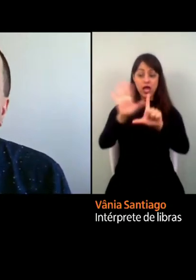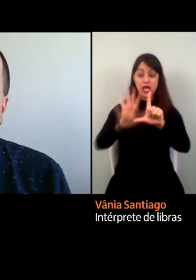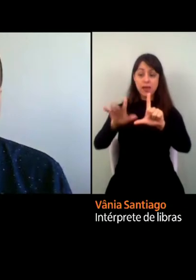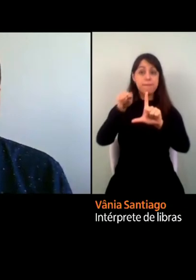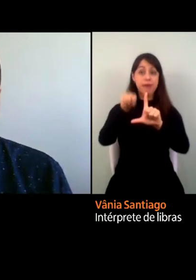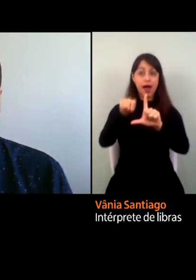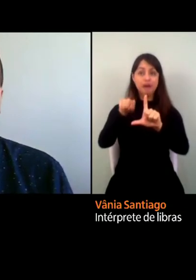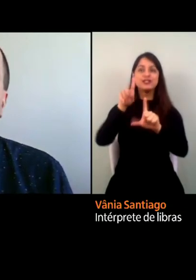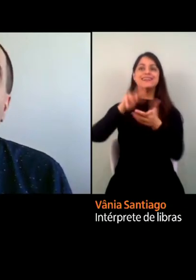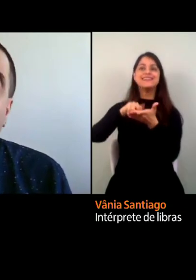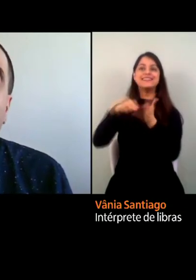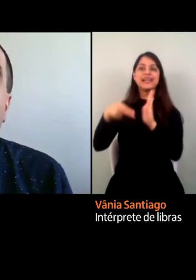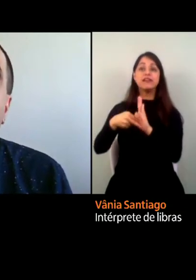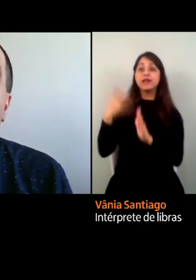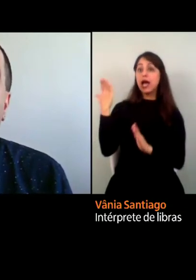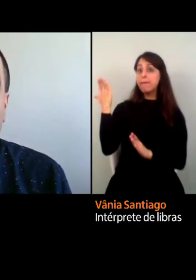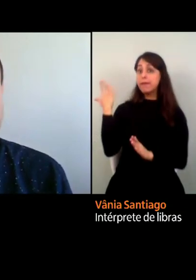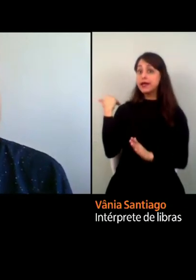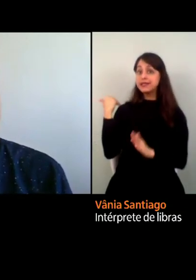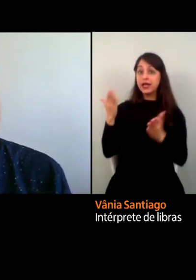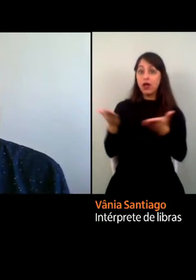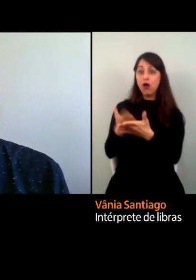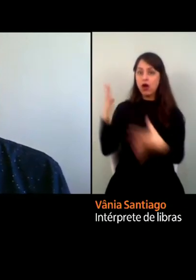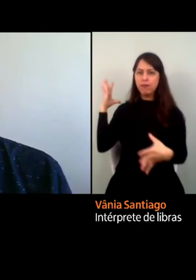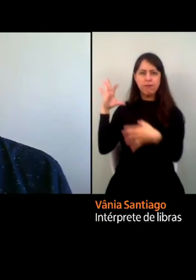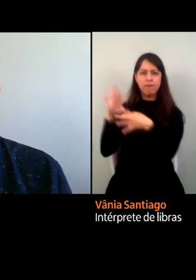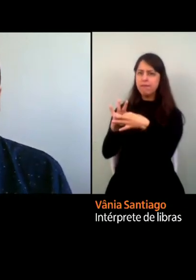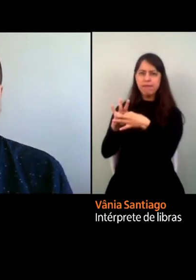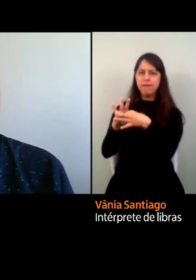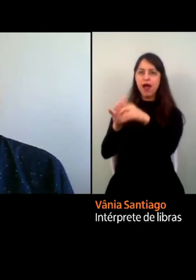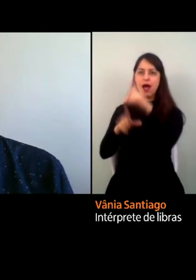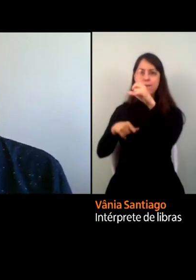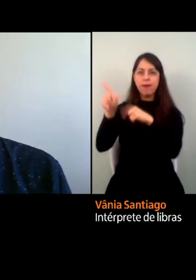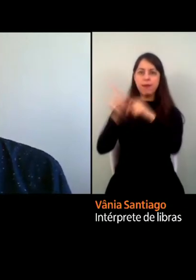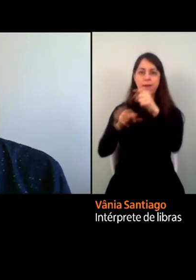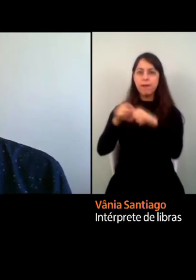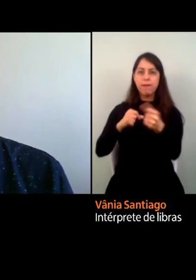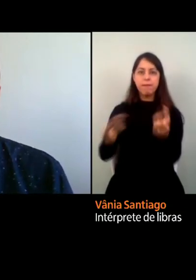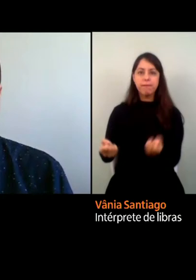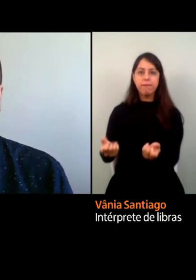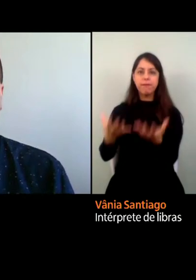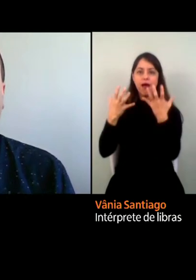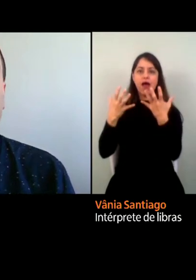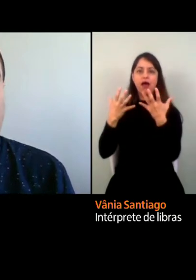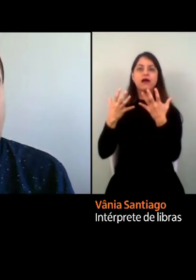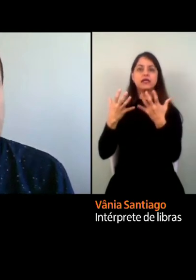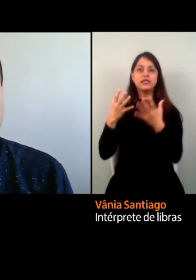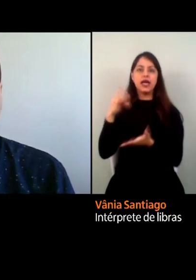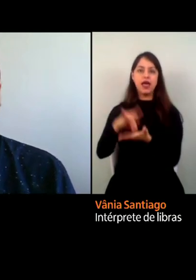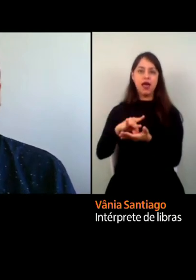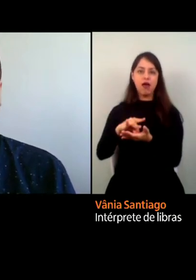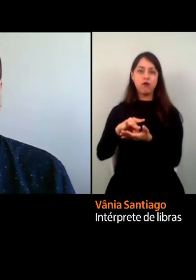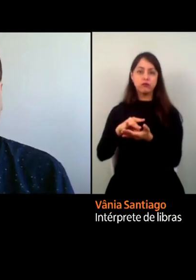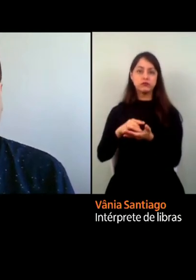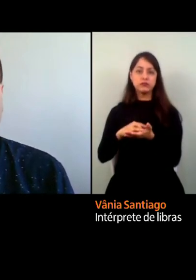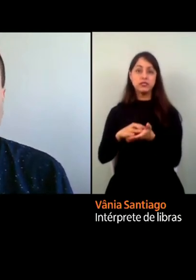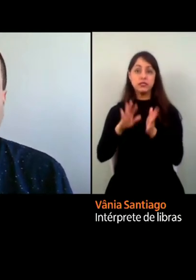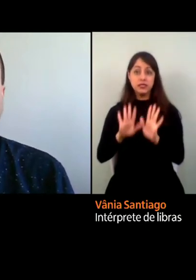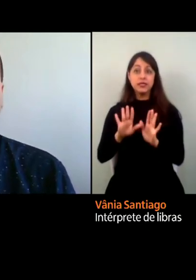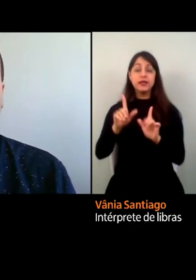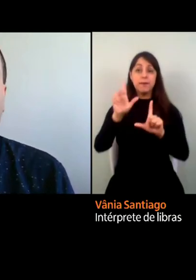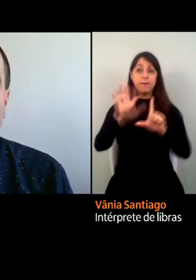num relâmpago para formar uma constelação. Em outras palavras, a imagem é